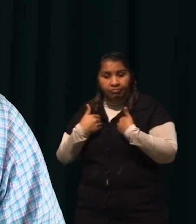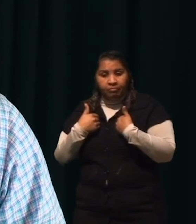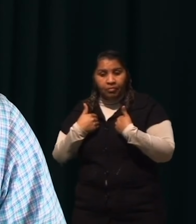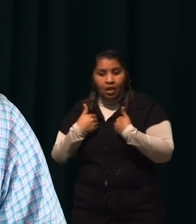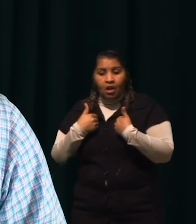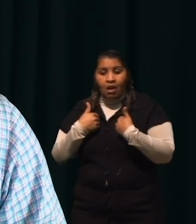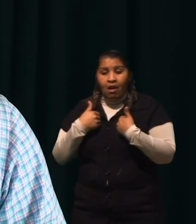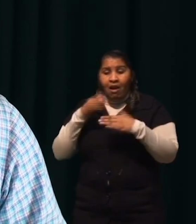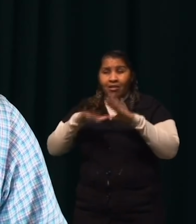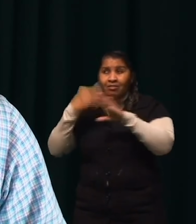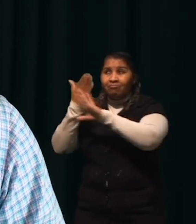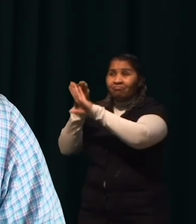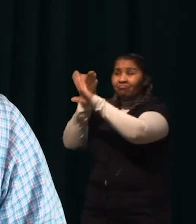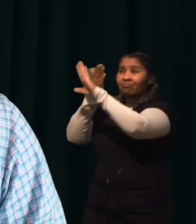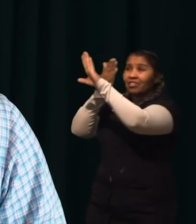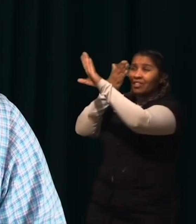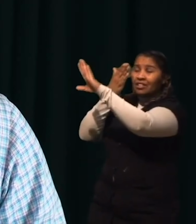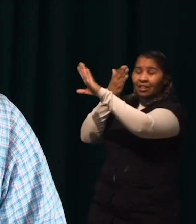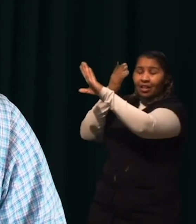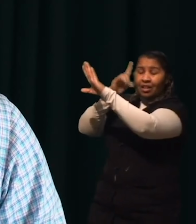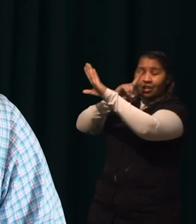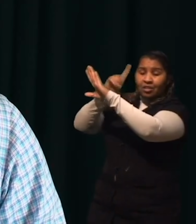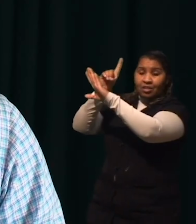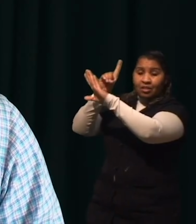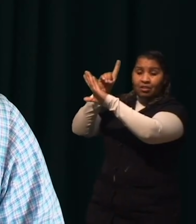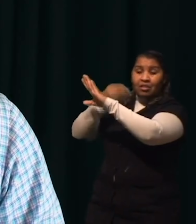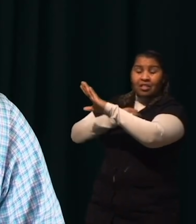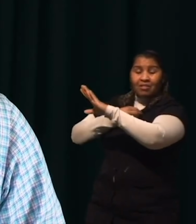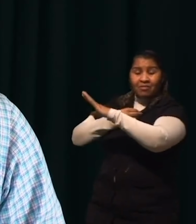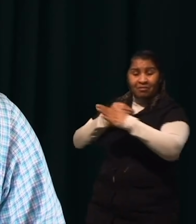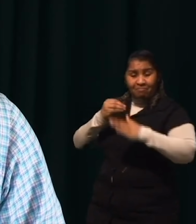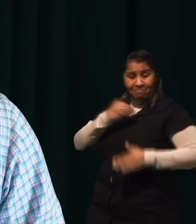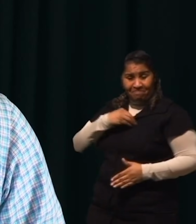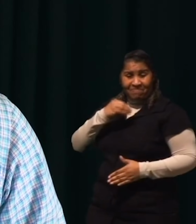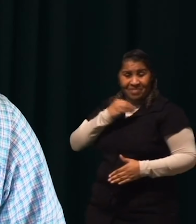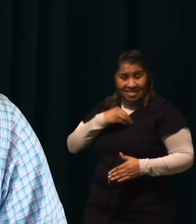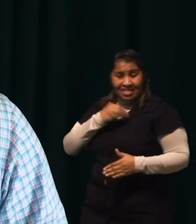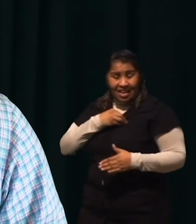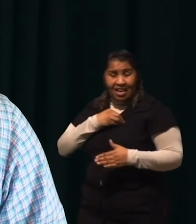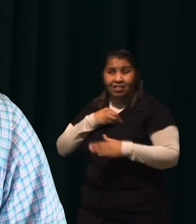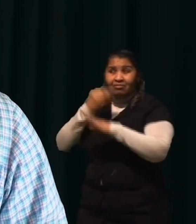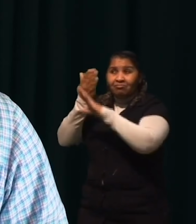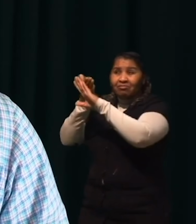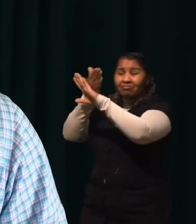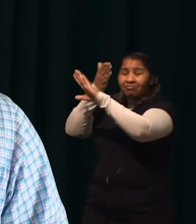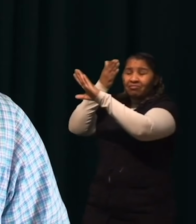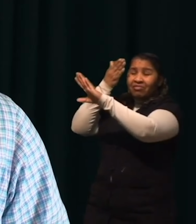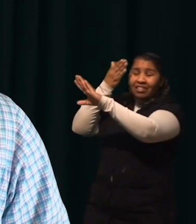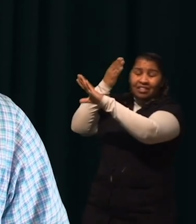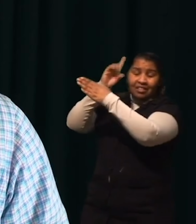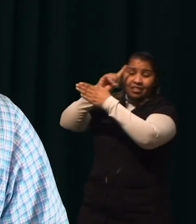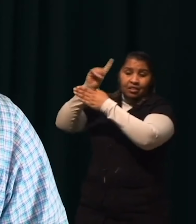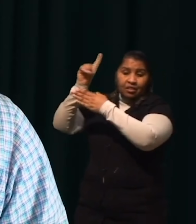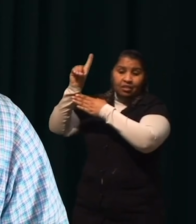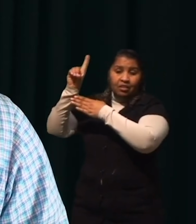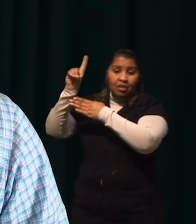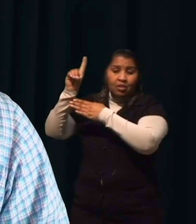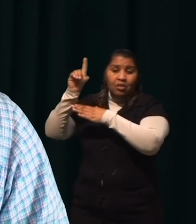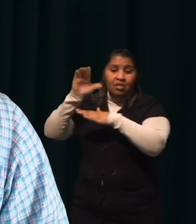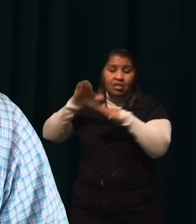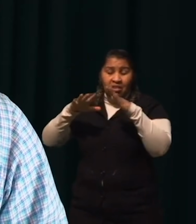do Espírito ou ausente da presença do Espírito é uma vida de carnalidade, é uma vida que nos afasta de